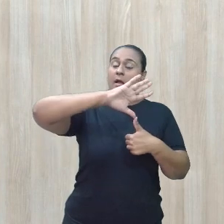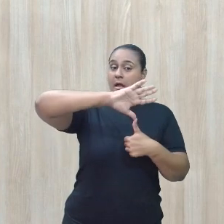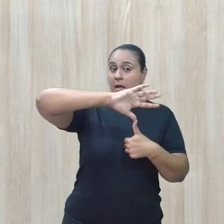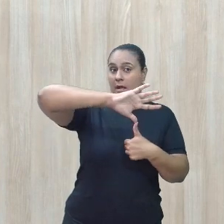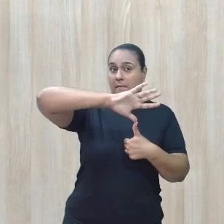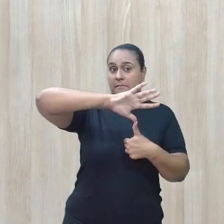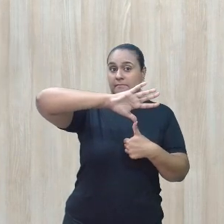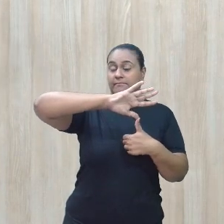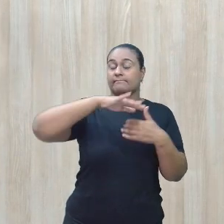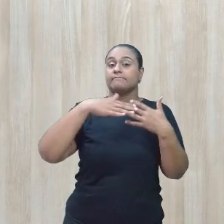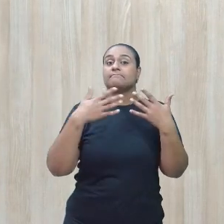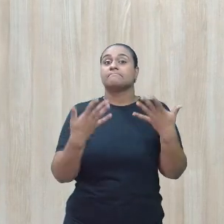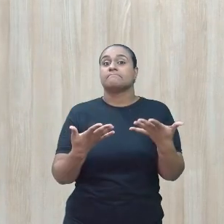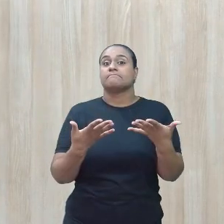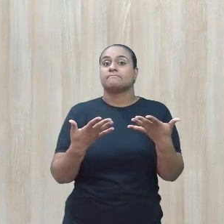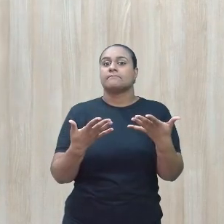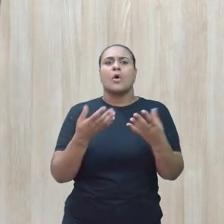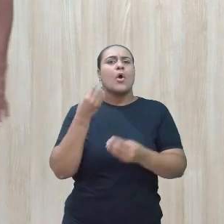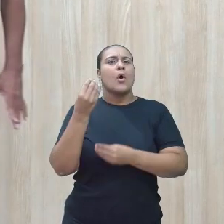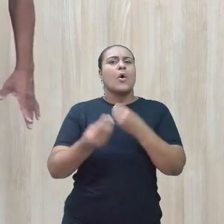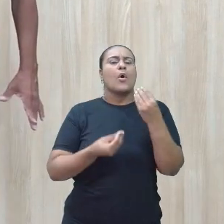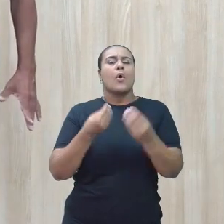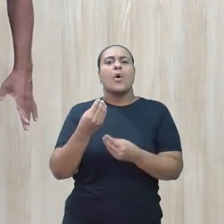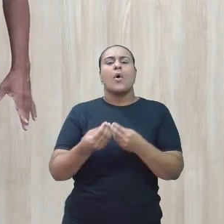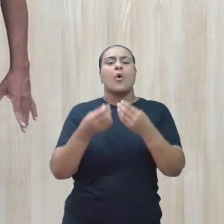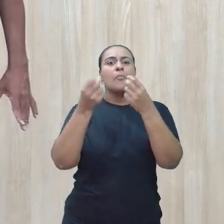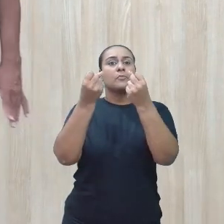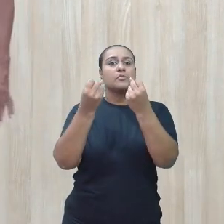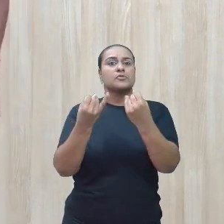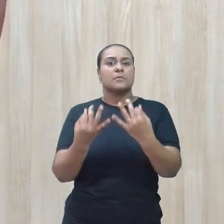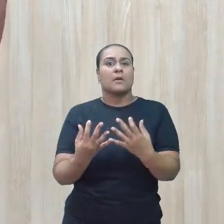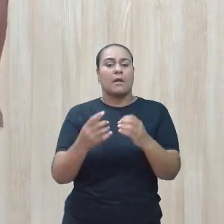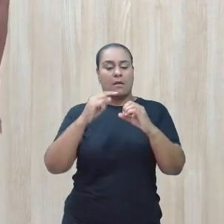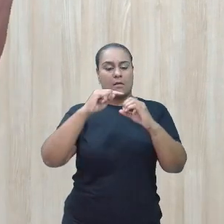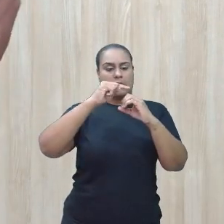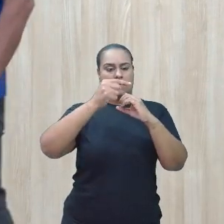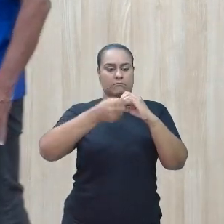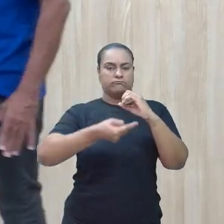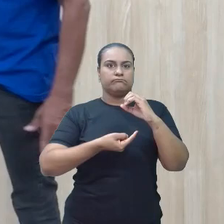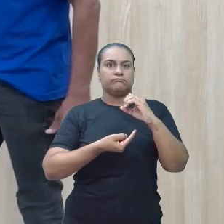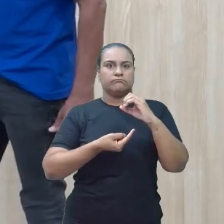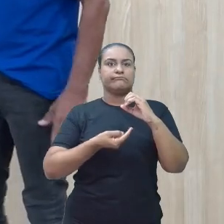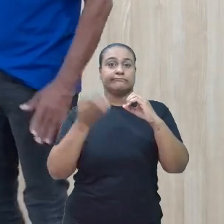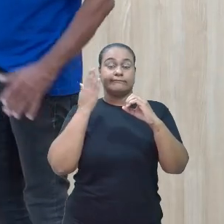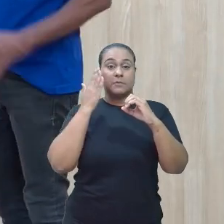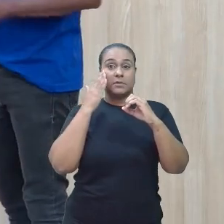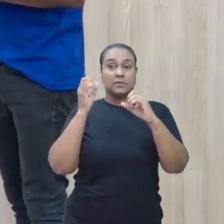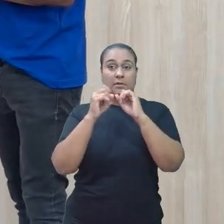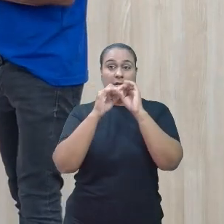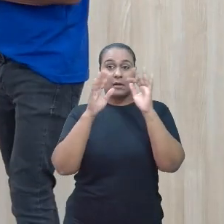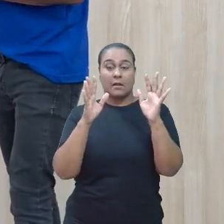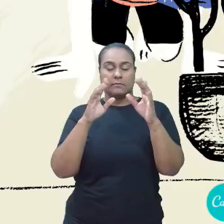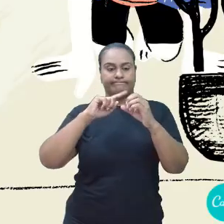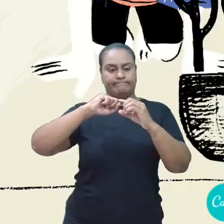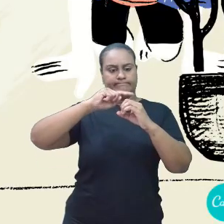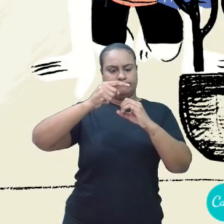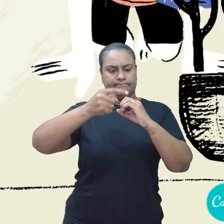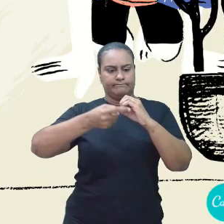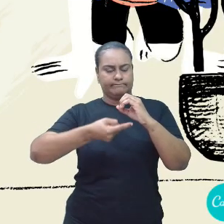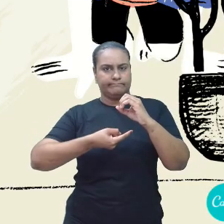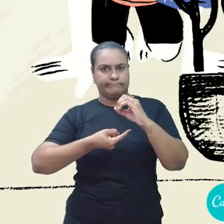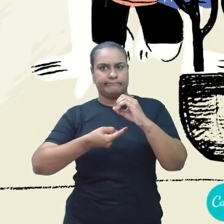Ocidente, Norte. Então, como é que ficou definida essa questão do meridiano de Greenwich? Vamos entender um pouquinho? O meridiano de